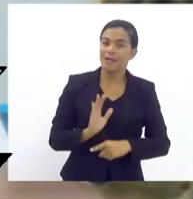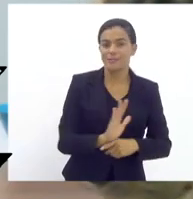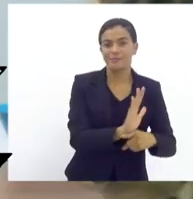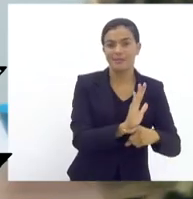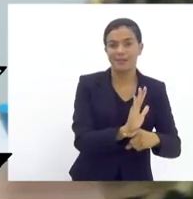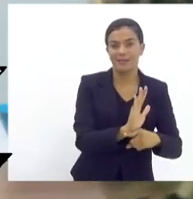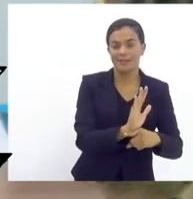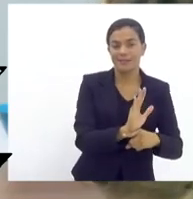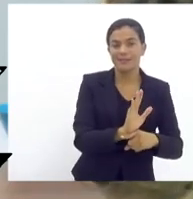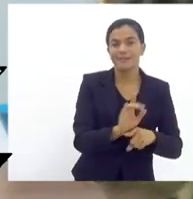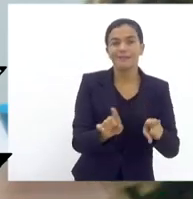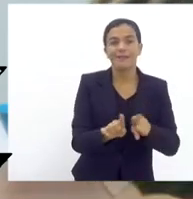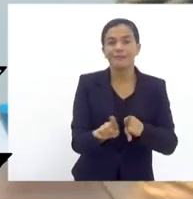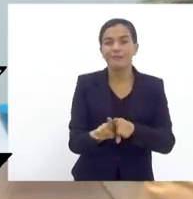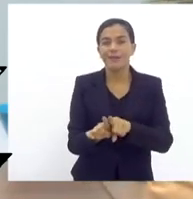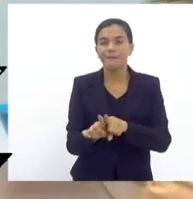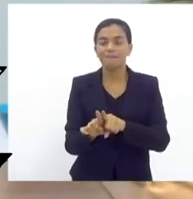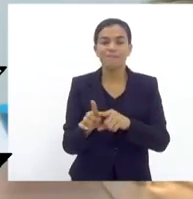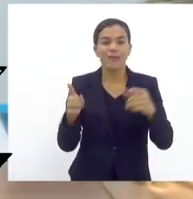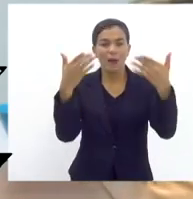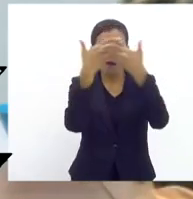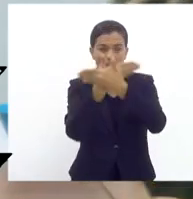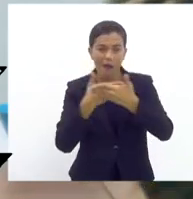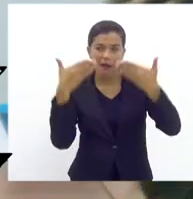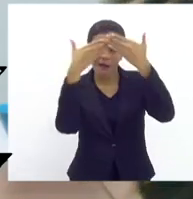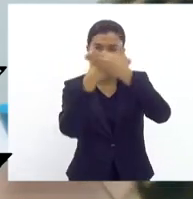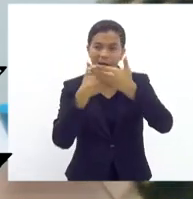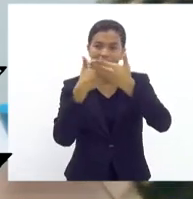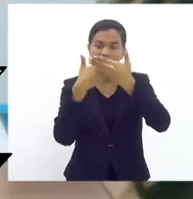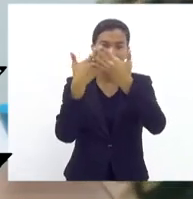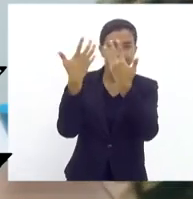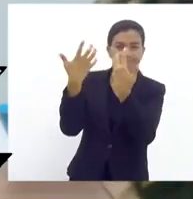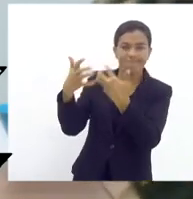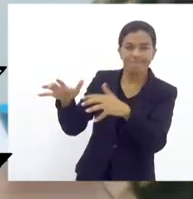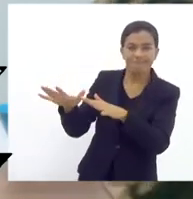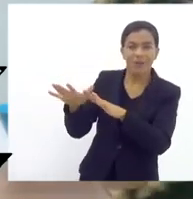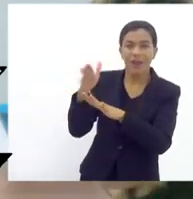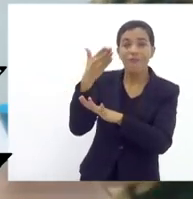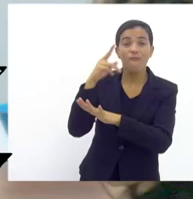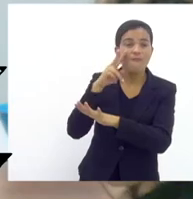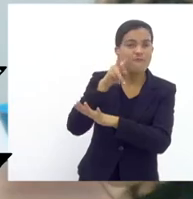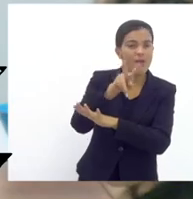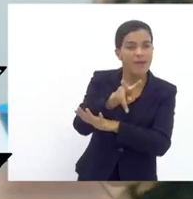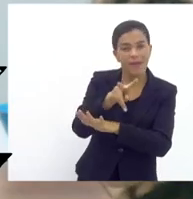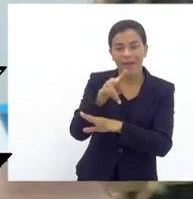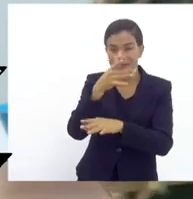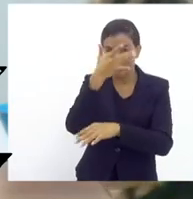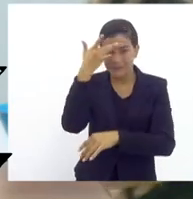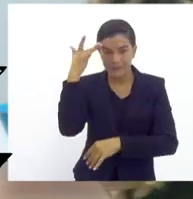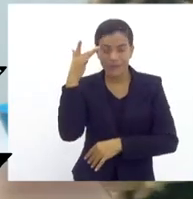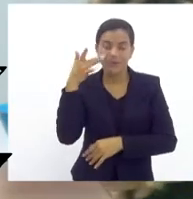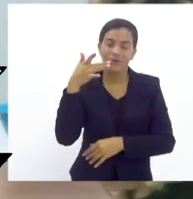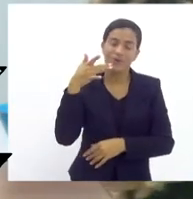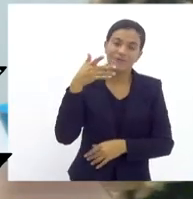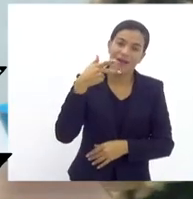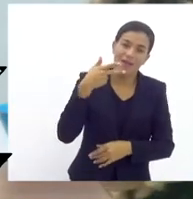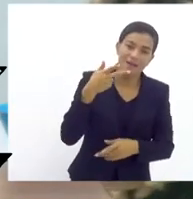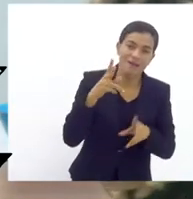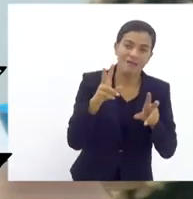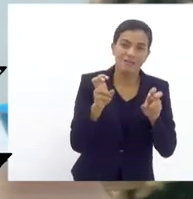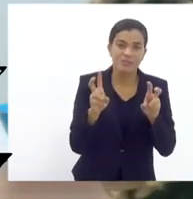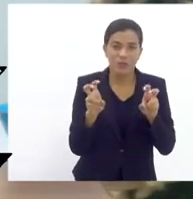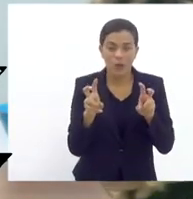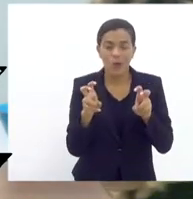de não deixar invisibilizar as pessoas falam quando a gente faz